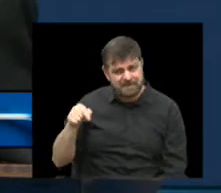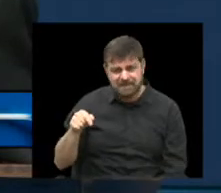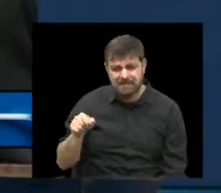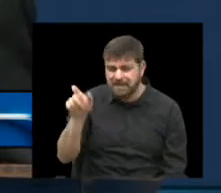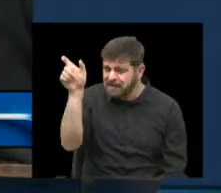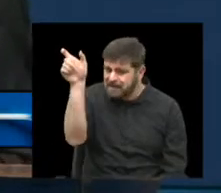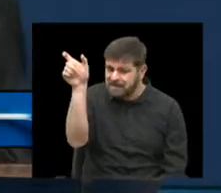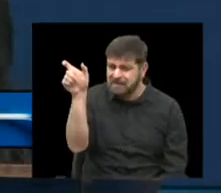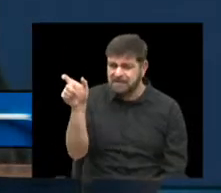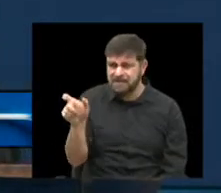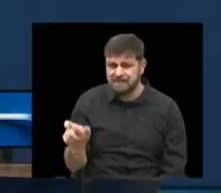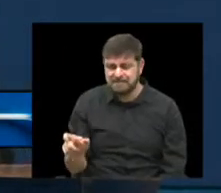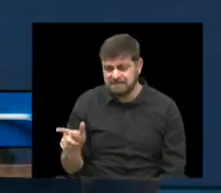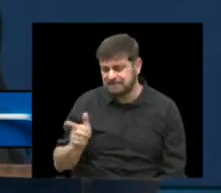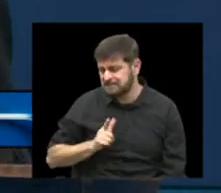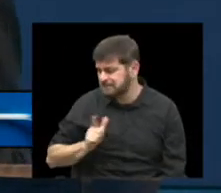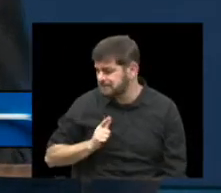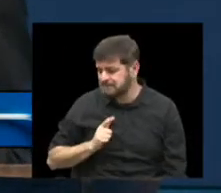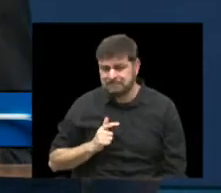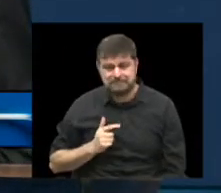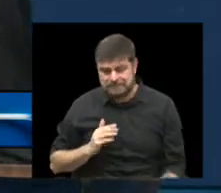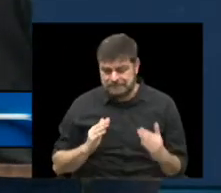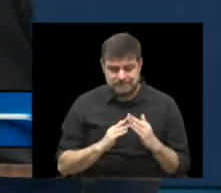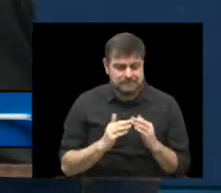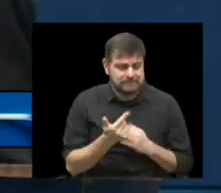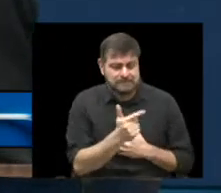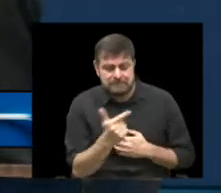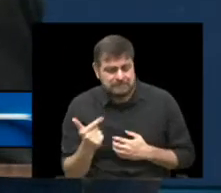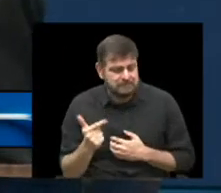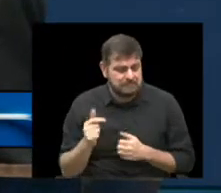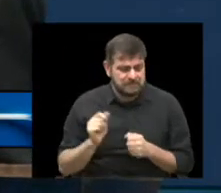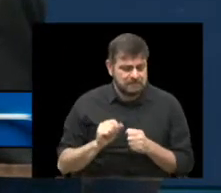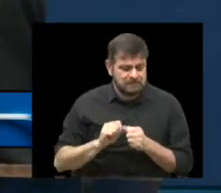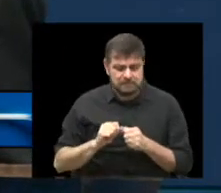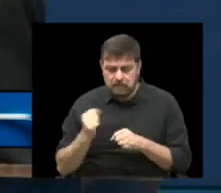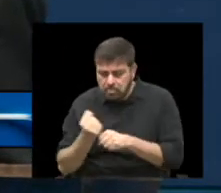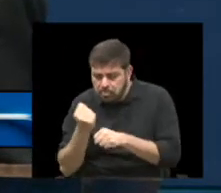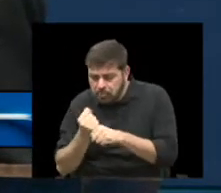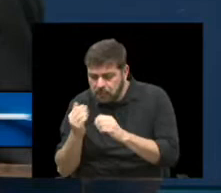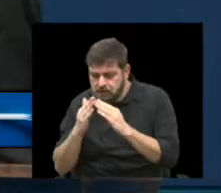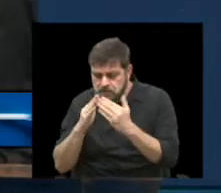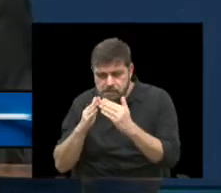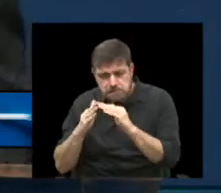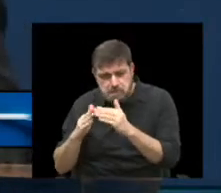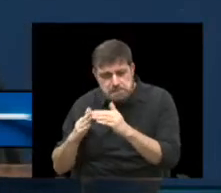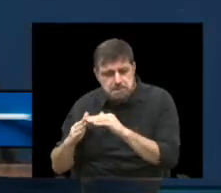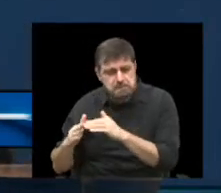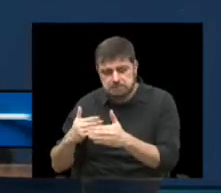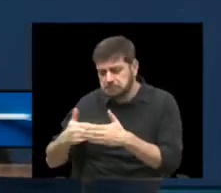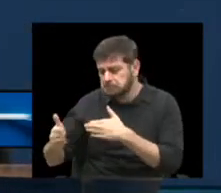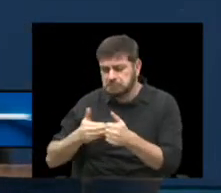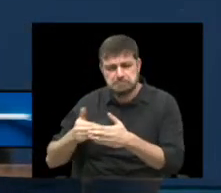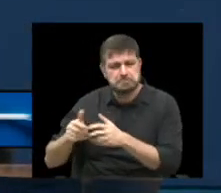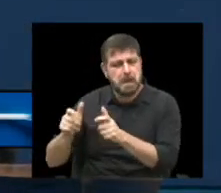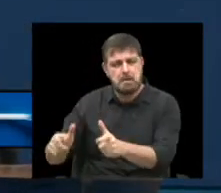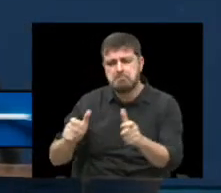pessoa está no afogadilho, não tem onde morar e vai fazendo suas casinhas, seus barracos em qualquer